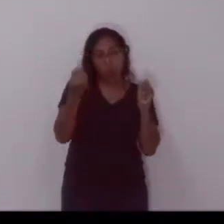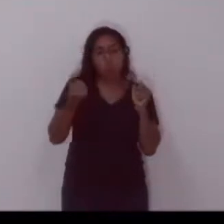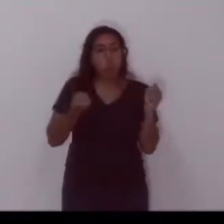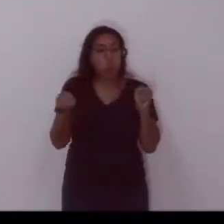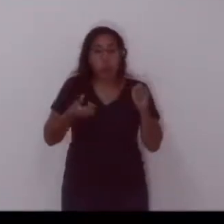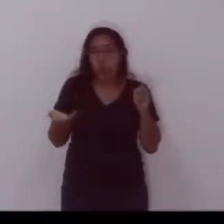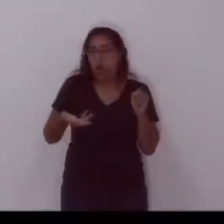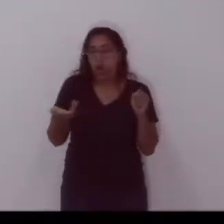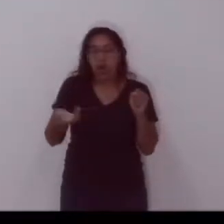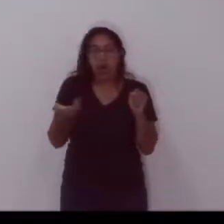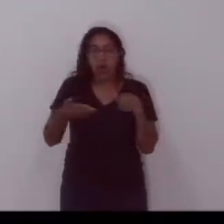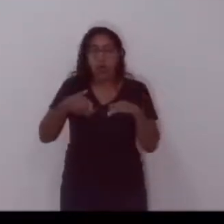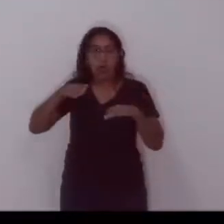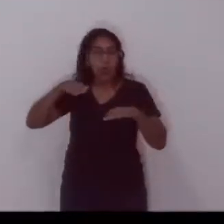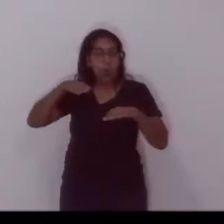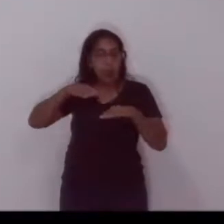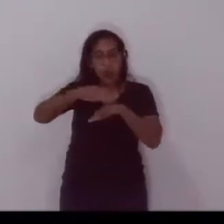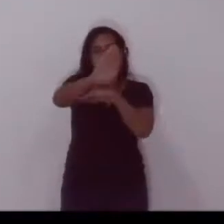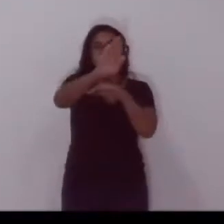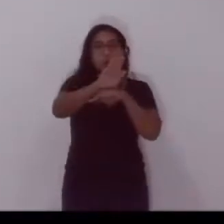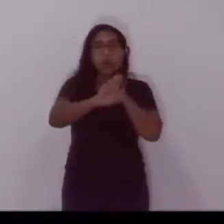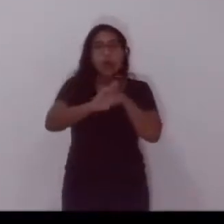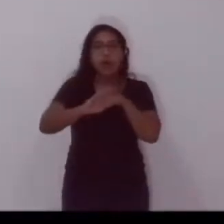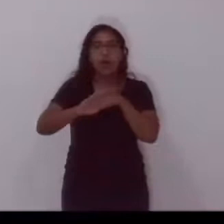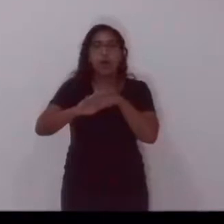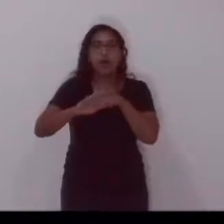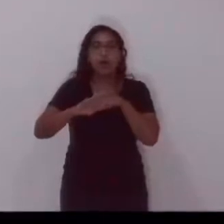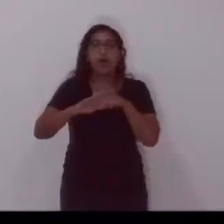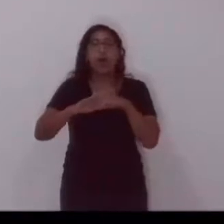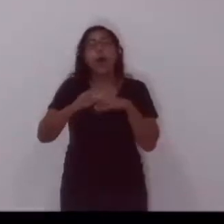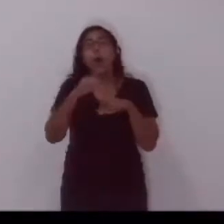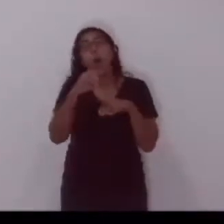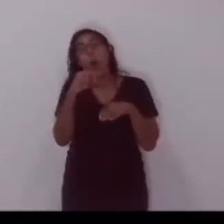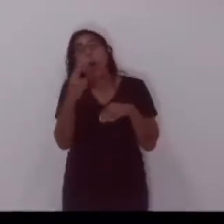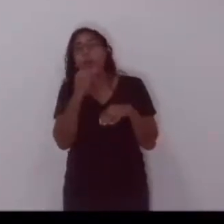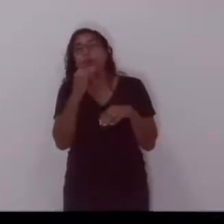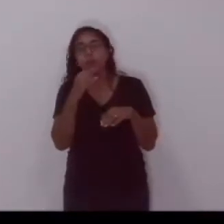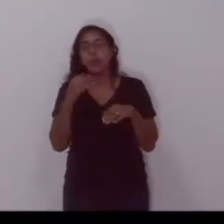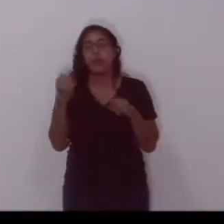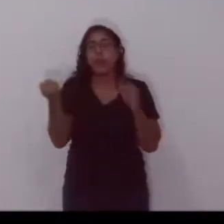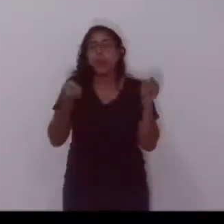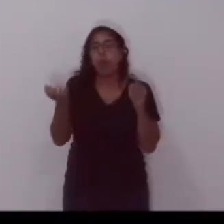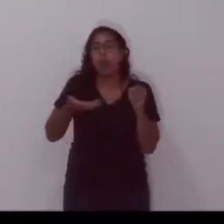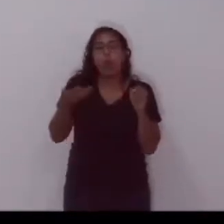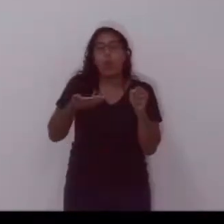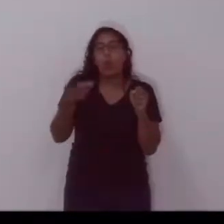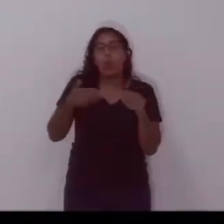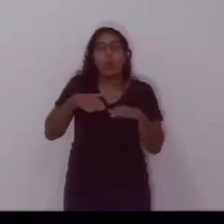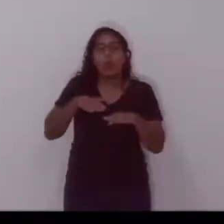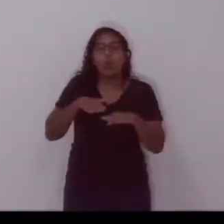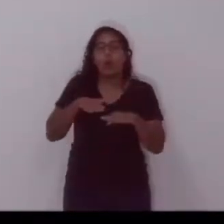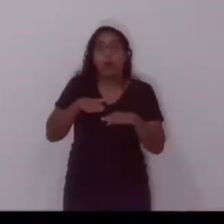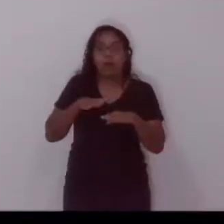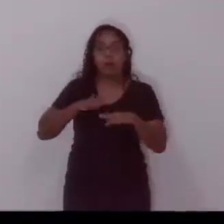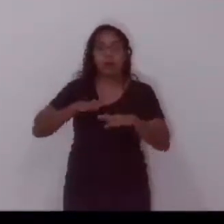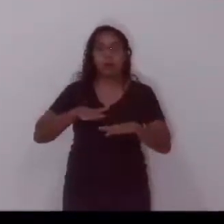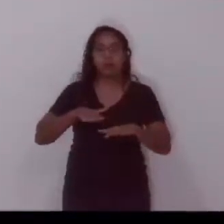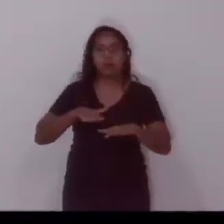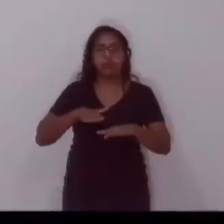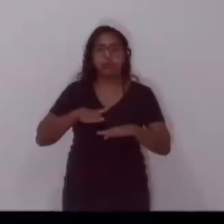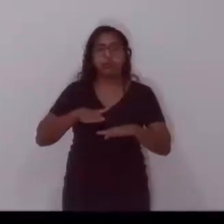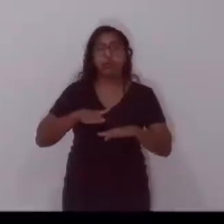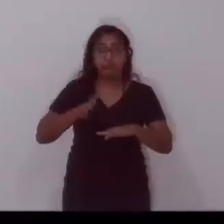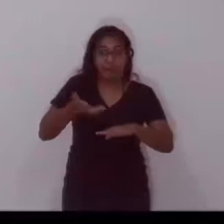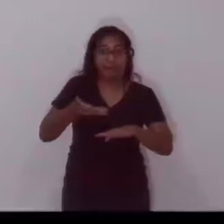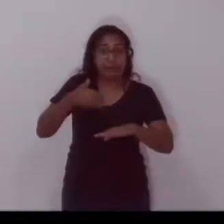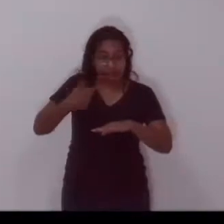radar, cumpre os 40 km, não deu 2 metros, ele vai aumentar a velocidade. A rotatória ele não consegue fazer isso. Então, terminando já a minha fala, eu